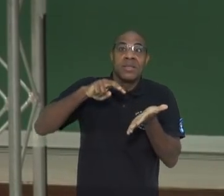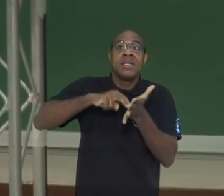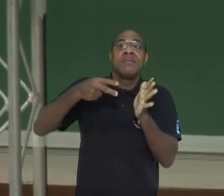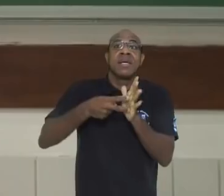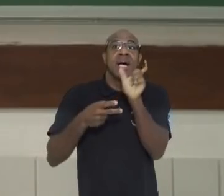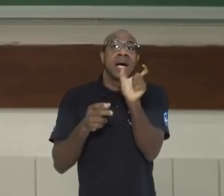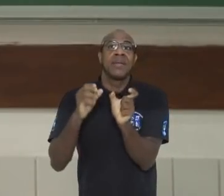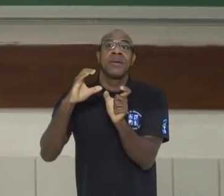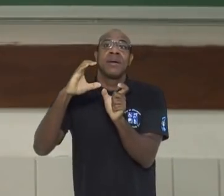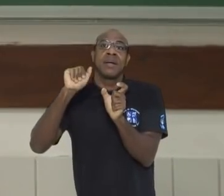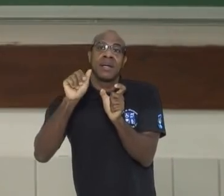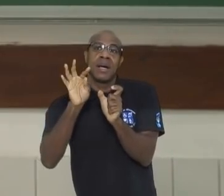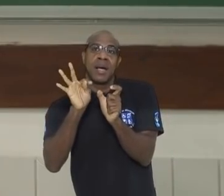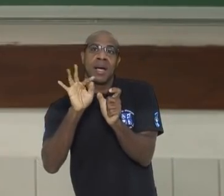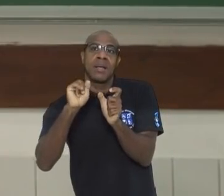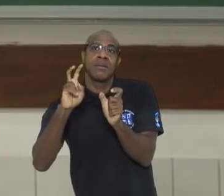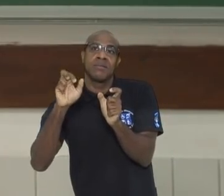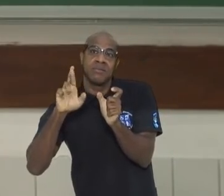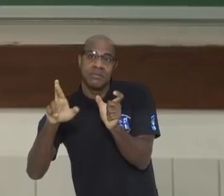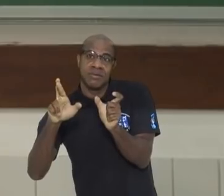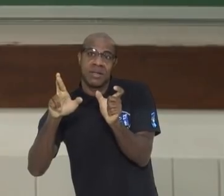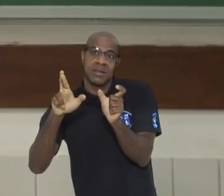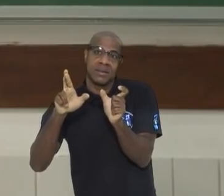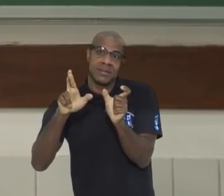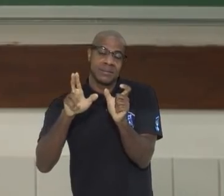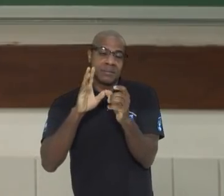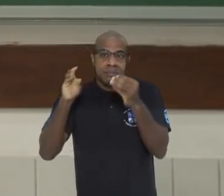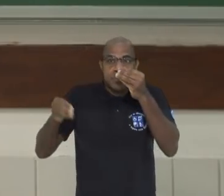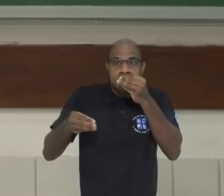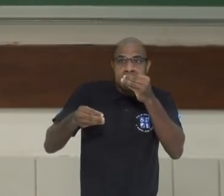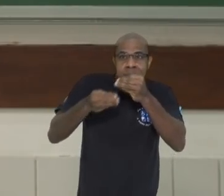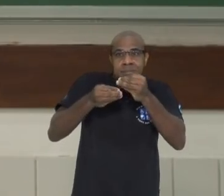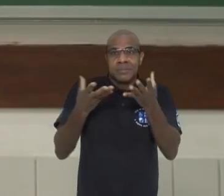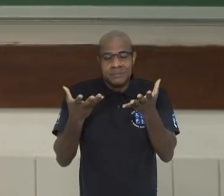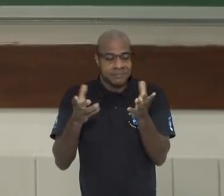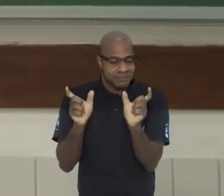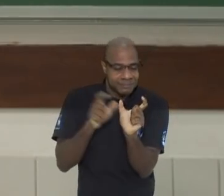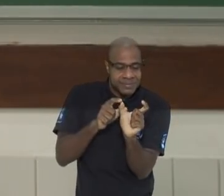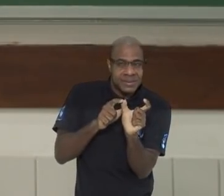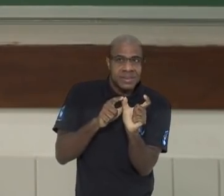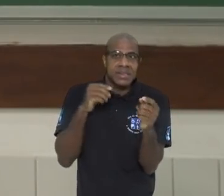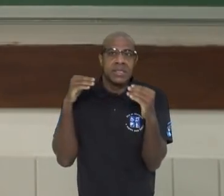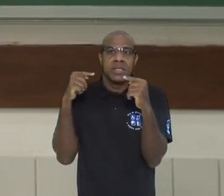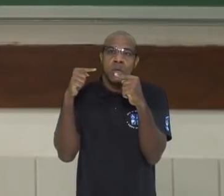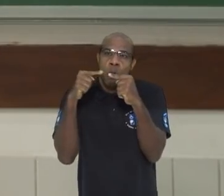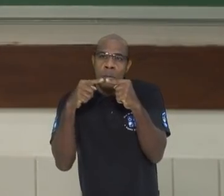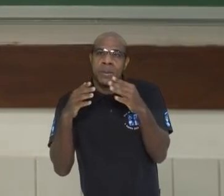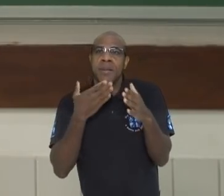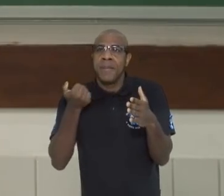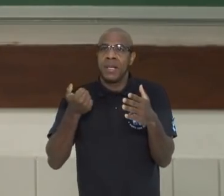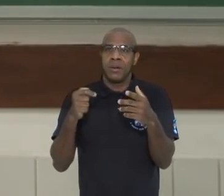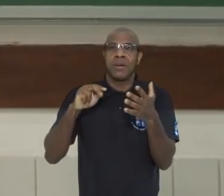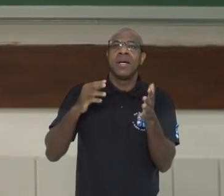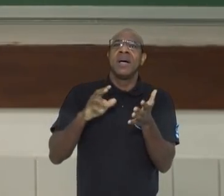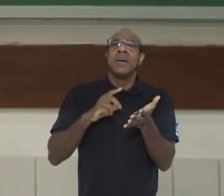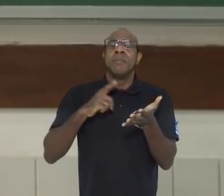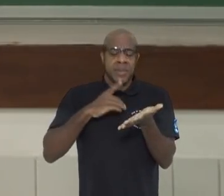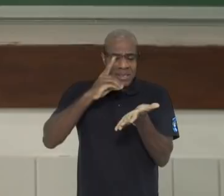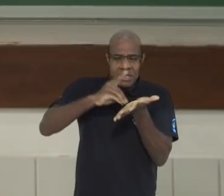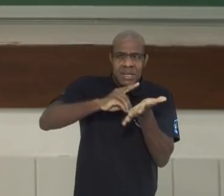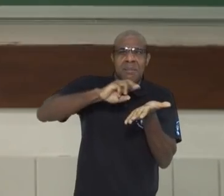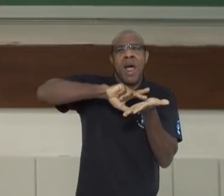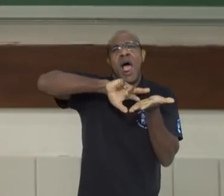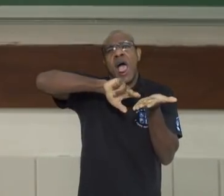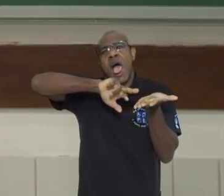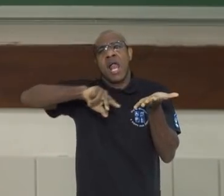significados e copiar o que mais se adequa. Por quê? Porque no dicionário há muitos significados, às vezes, para